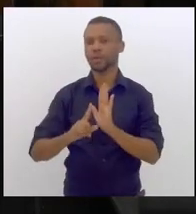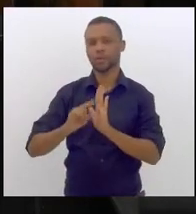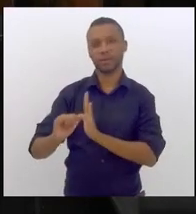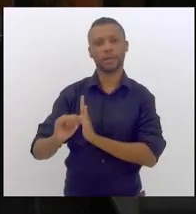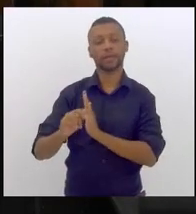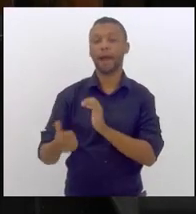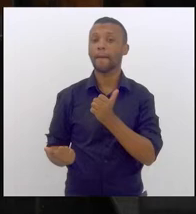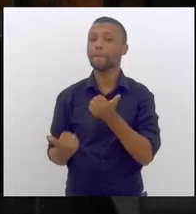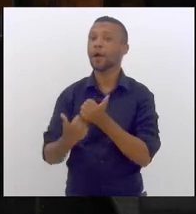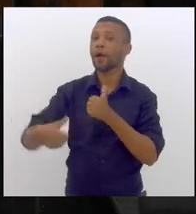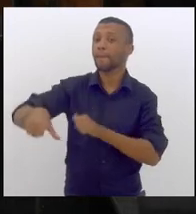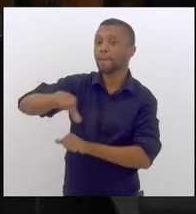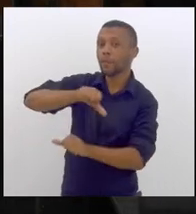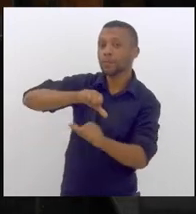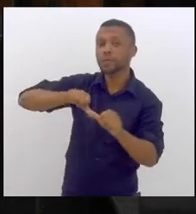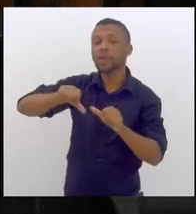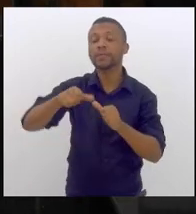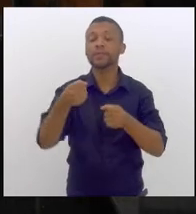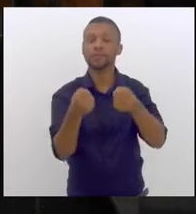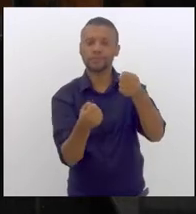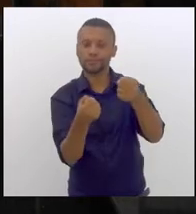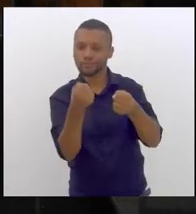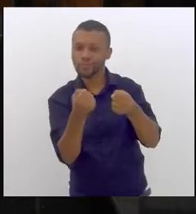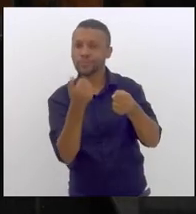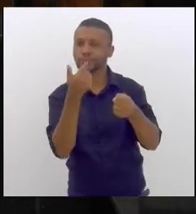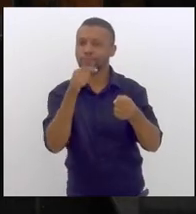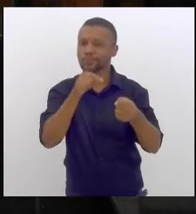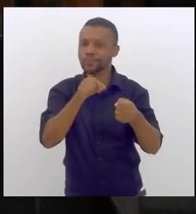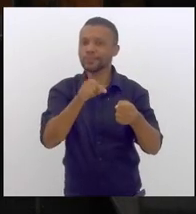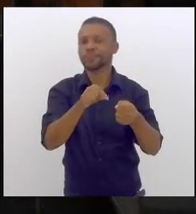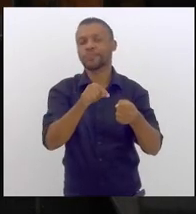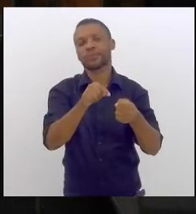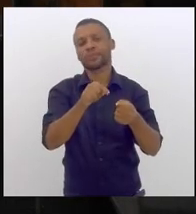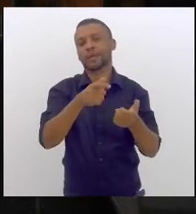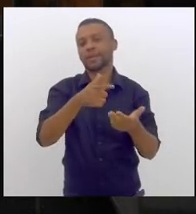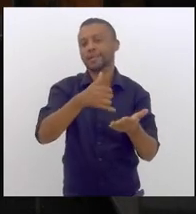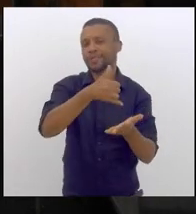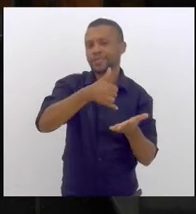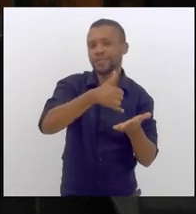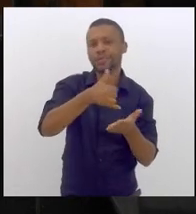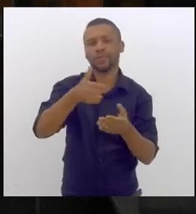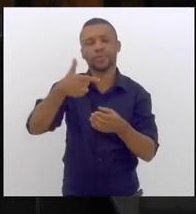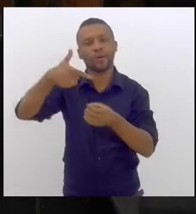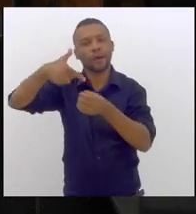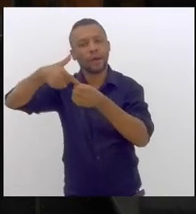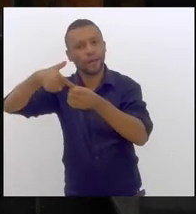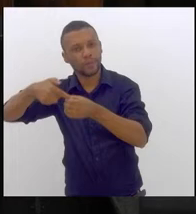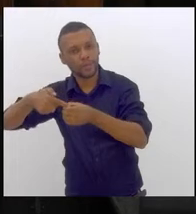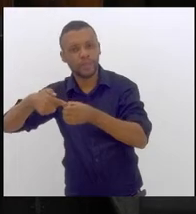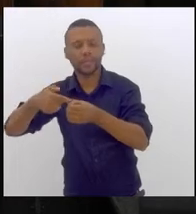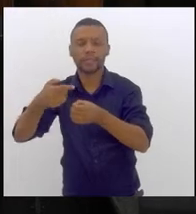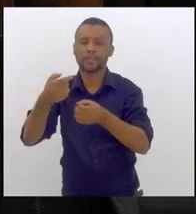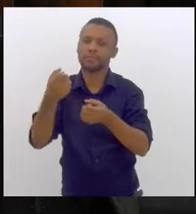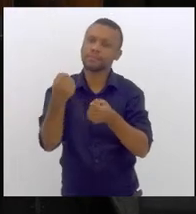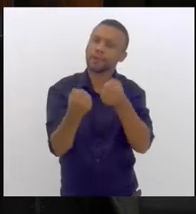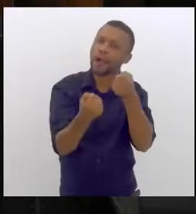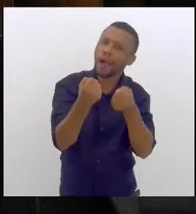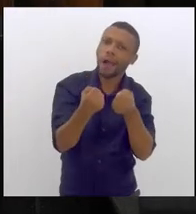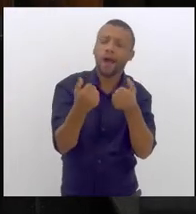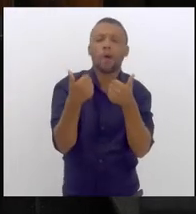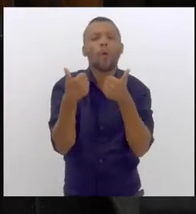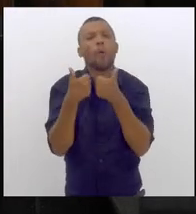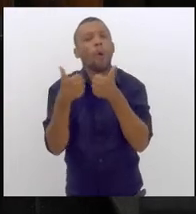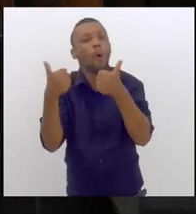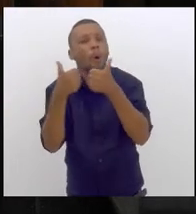a transição de veículos a diesel e a gasolina, sejam carros, sejam